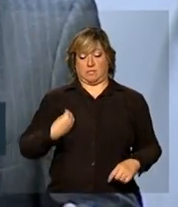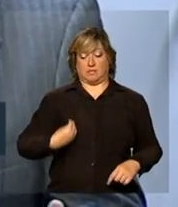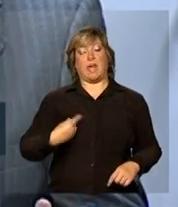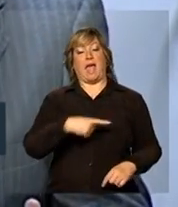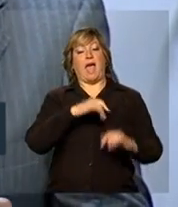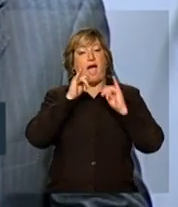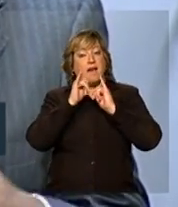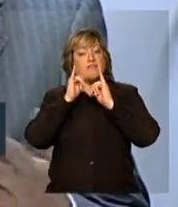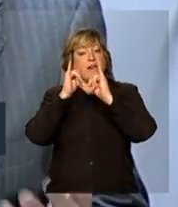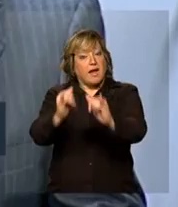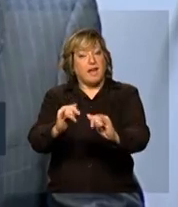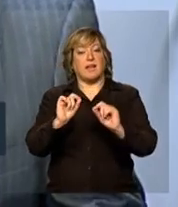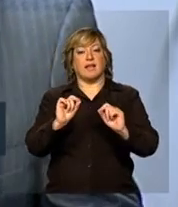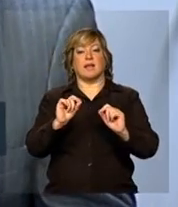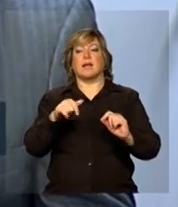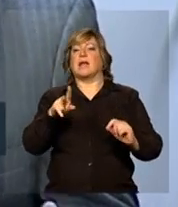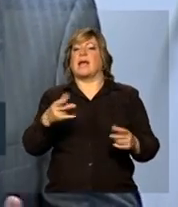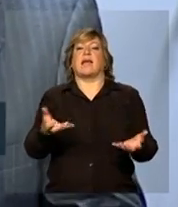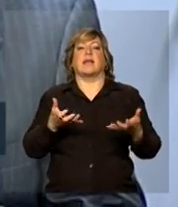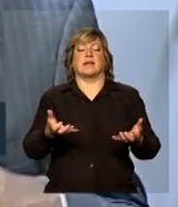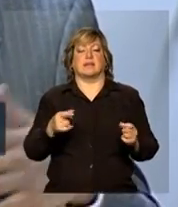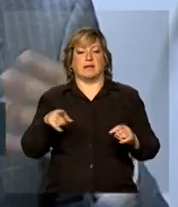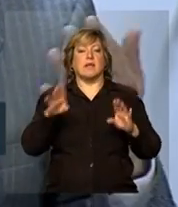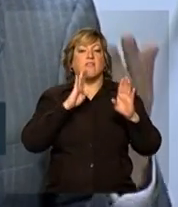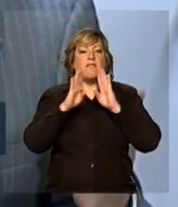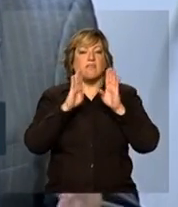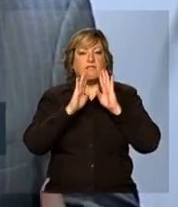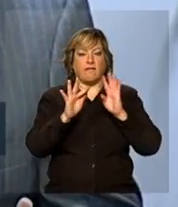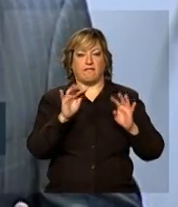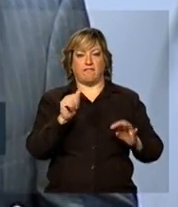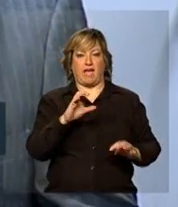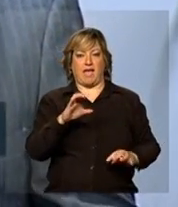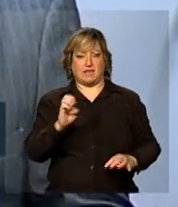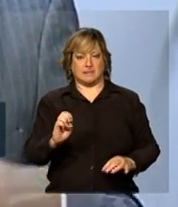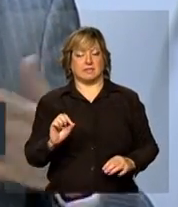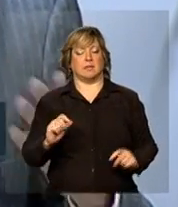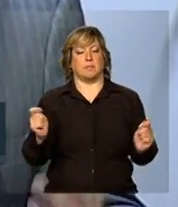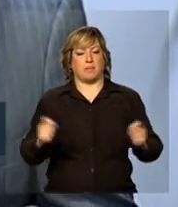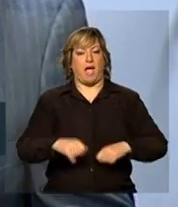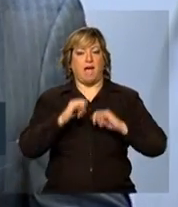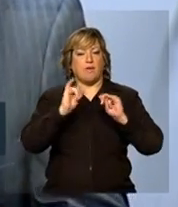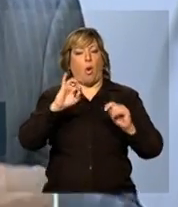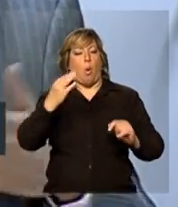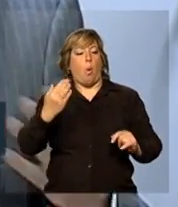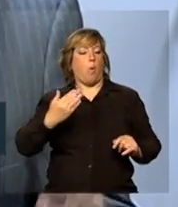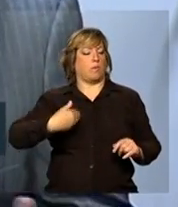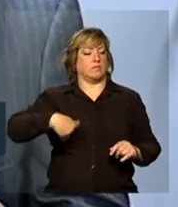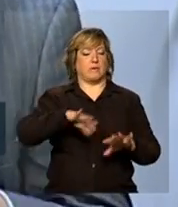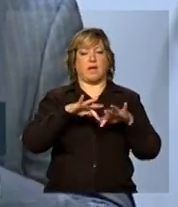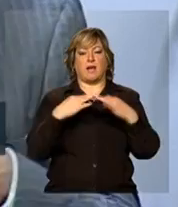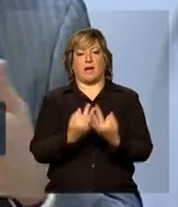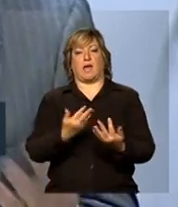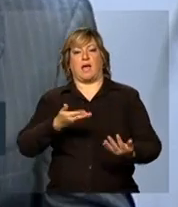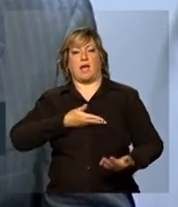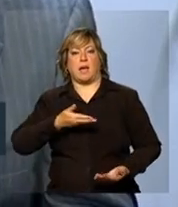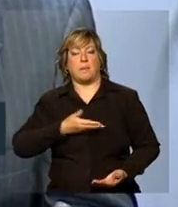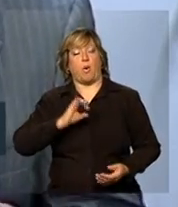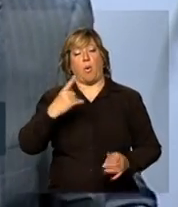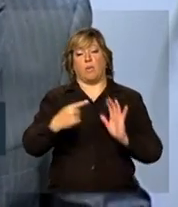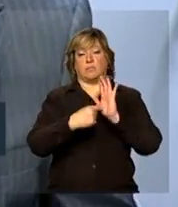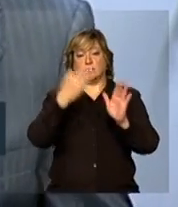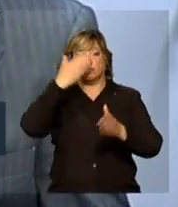comunica essa informação para quem ela quiser, lá no Facebook, ou é só para ela, ou é para os amigos, para a família, ou torna